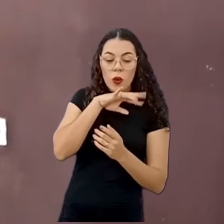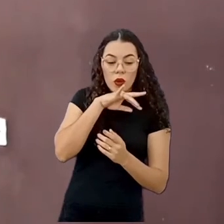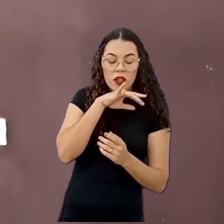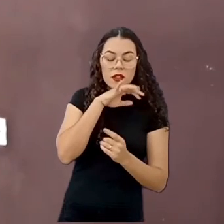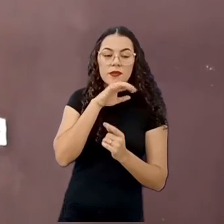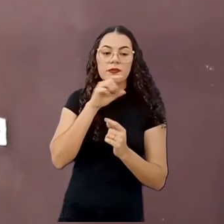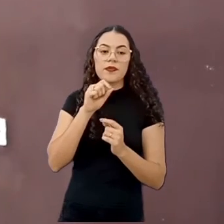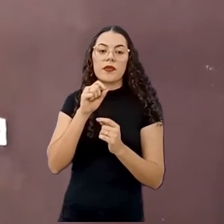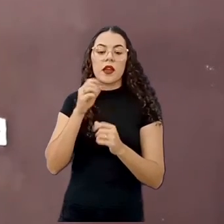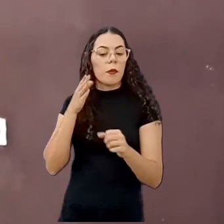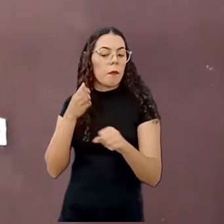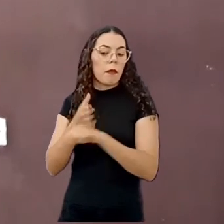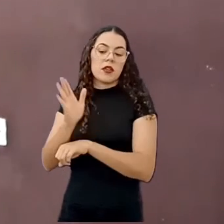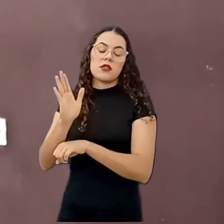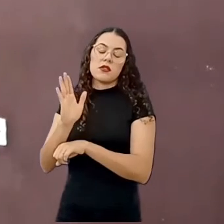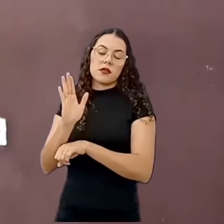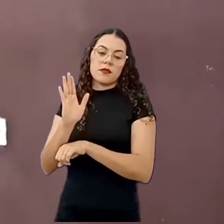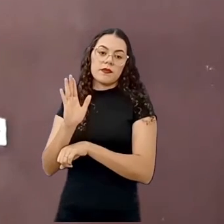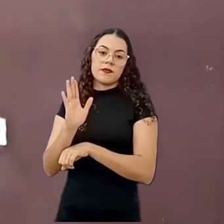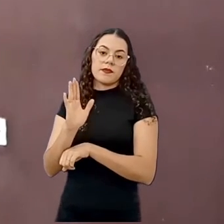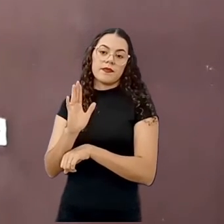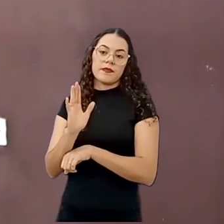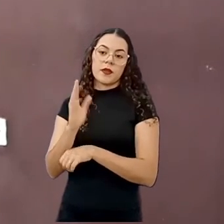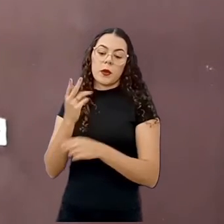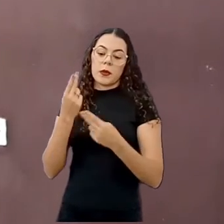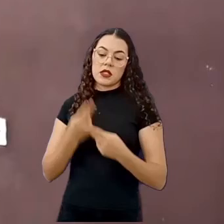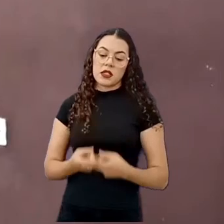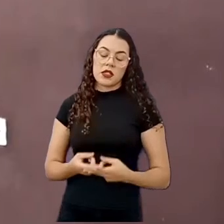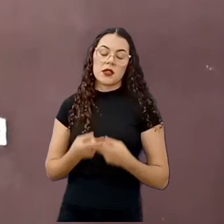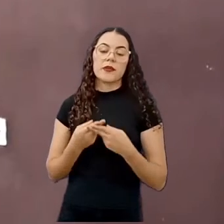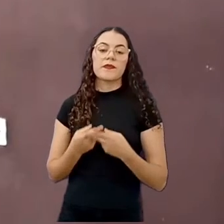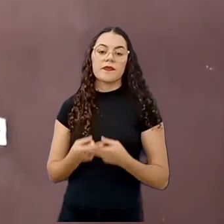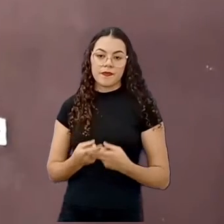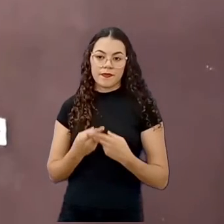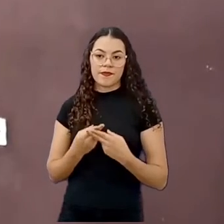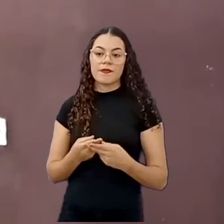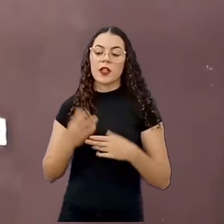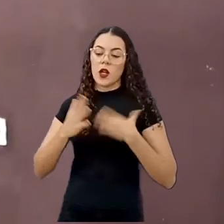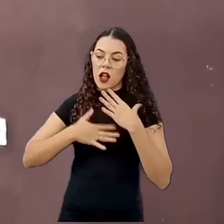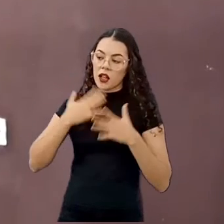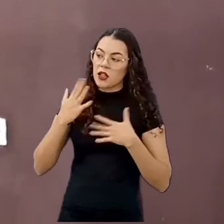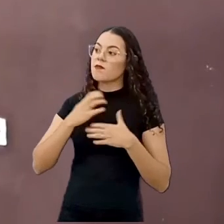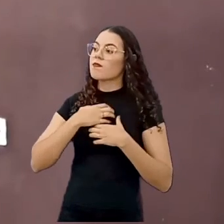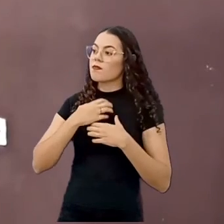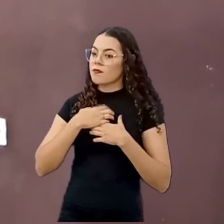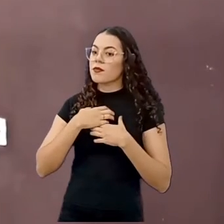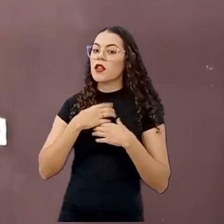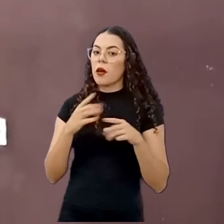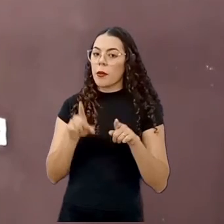eles passariam por tudo aquilo com paciência e com alegria.